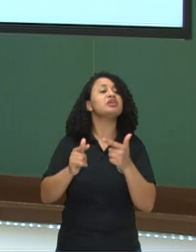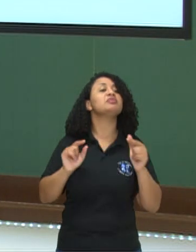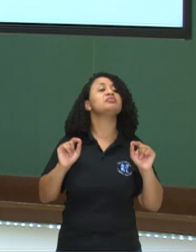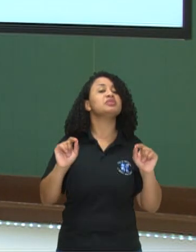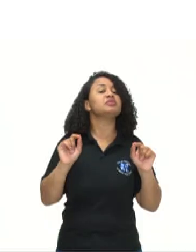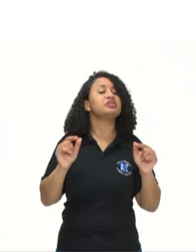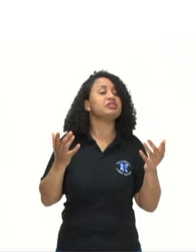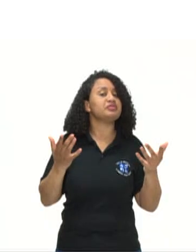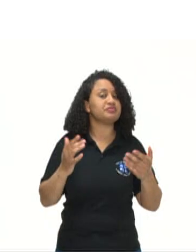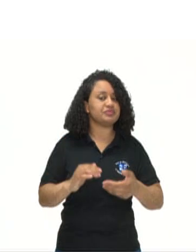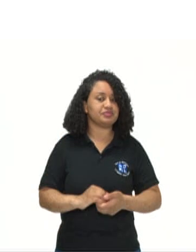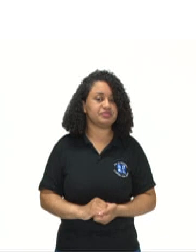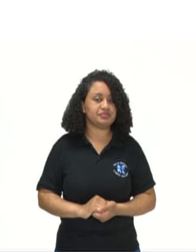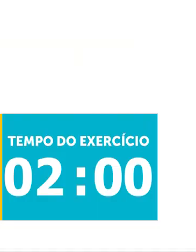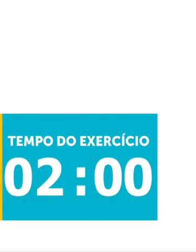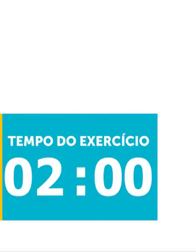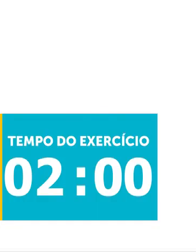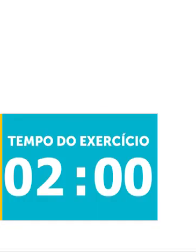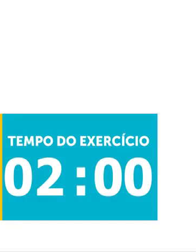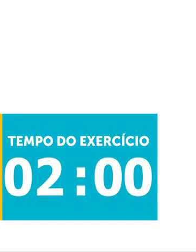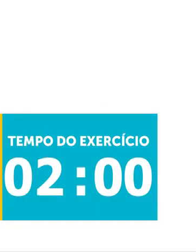esses?